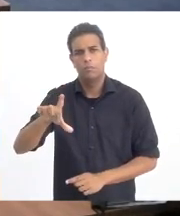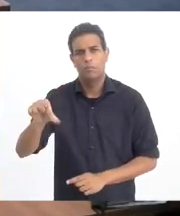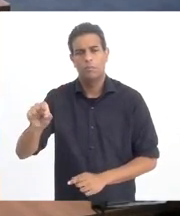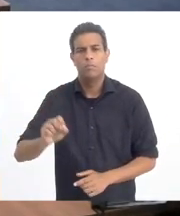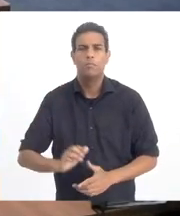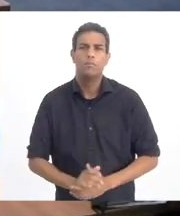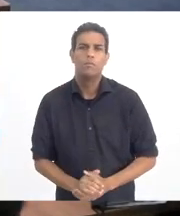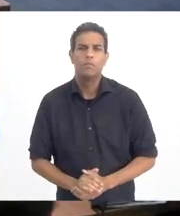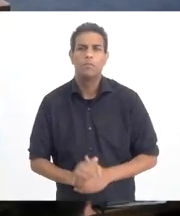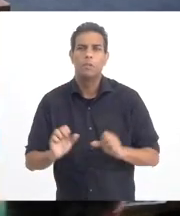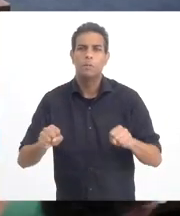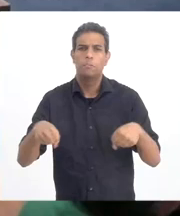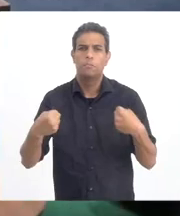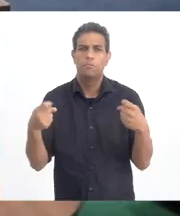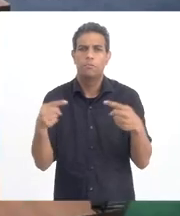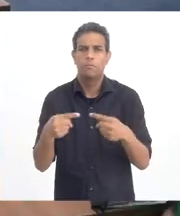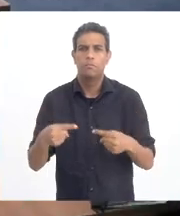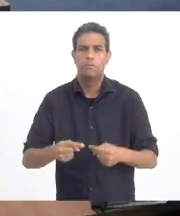Já pode se posicionar.